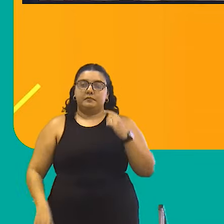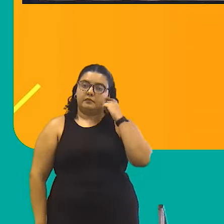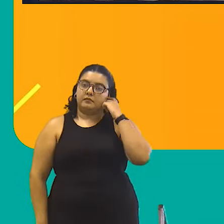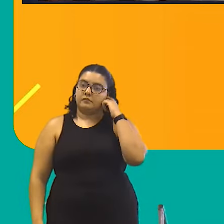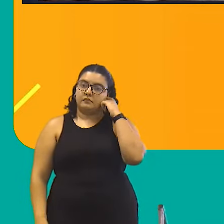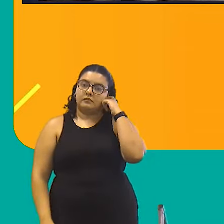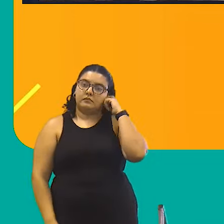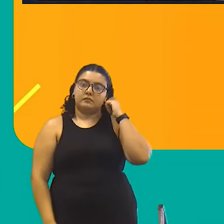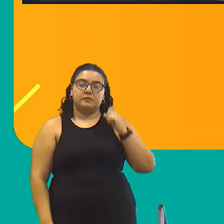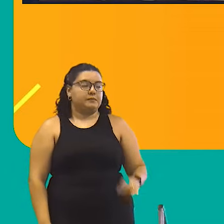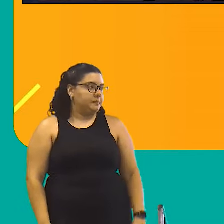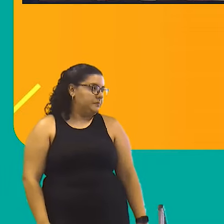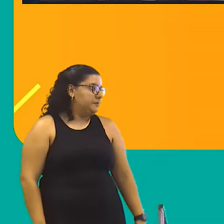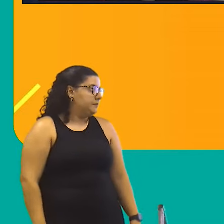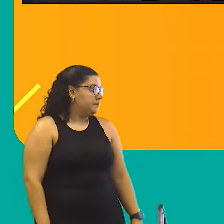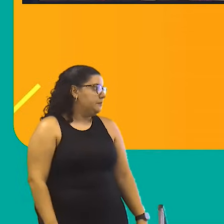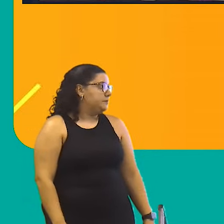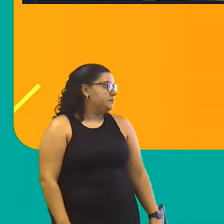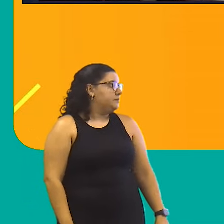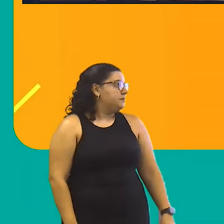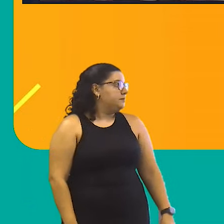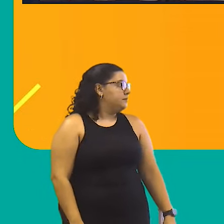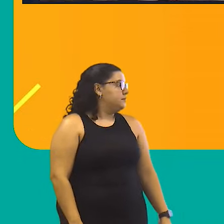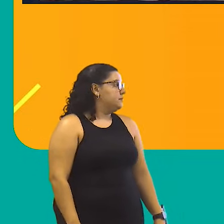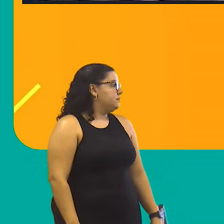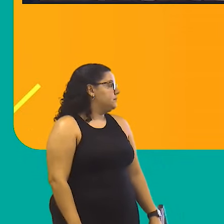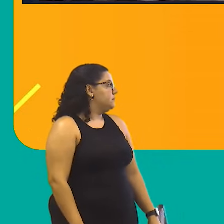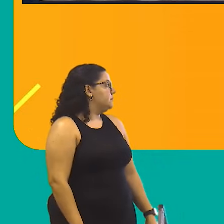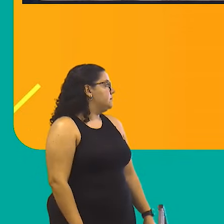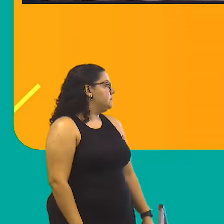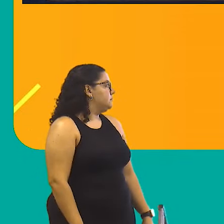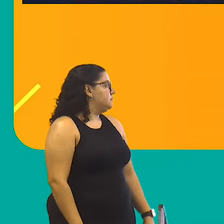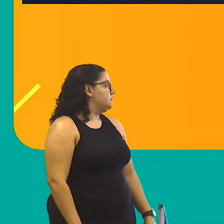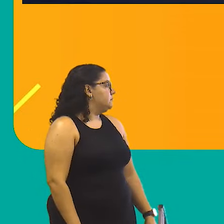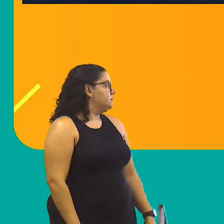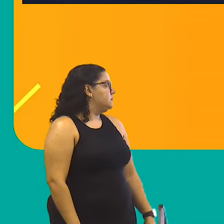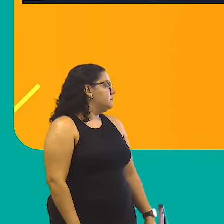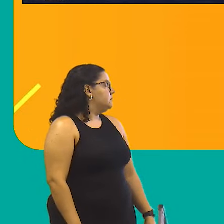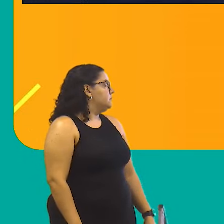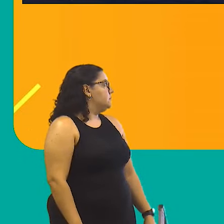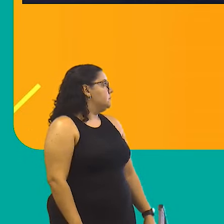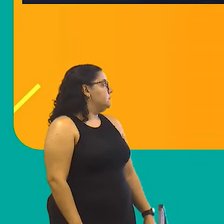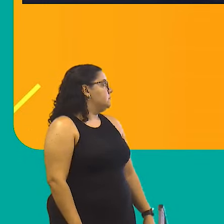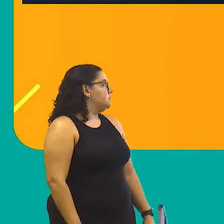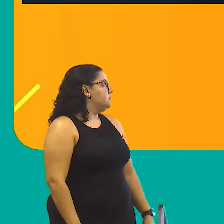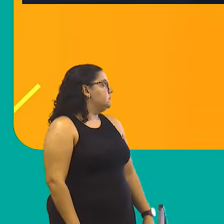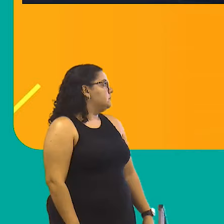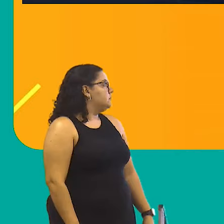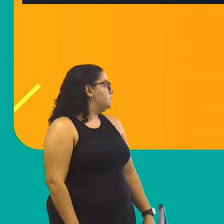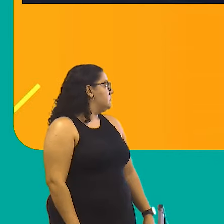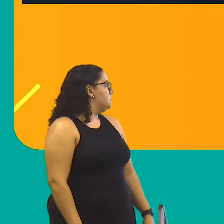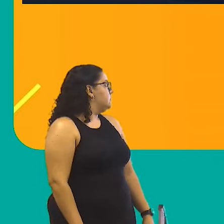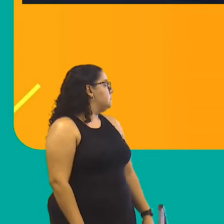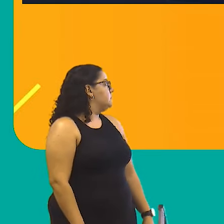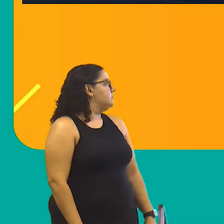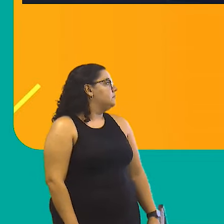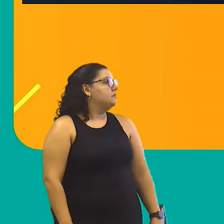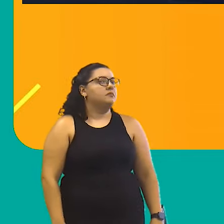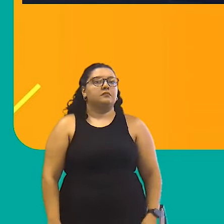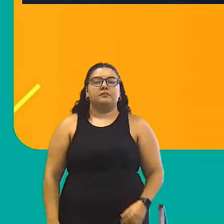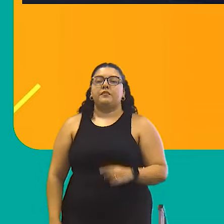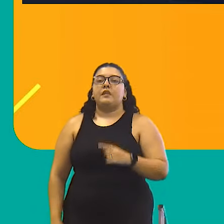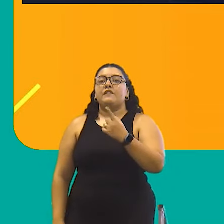cristas consecutivas fica curtinho. Tá. Mas se eu tiver uma frequência inferior